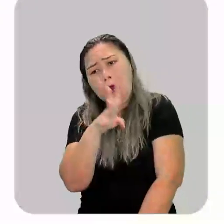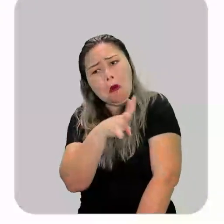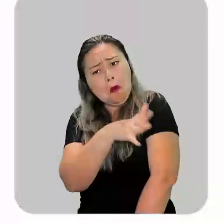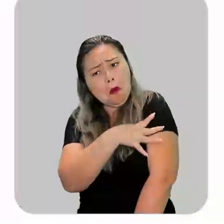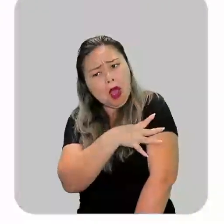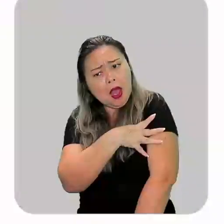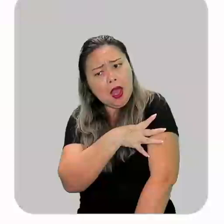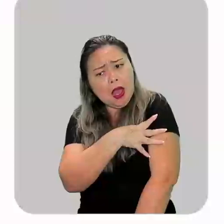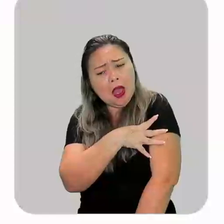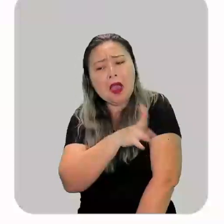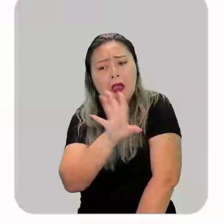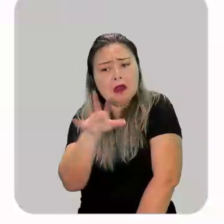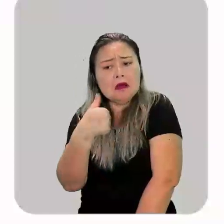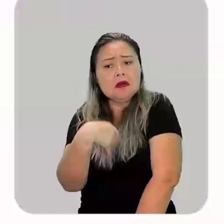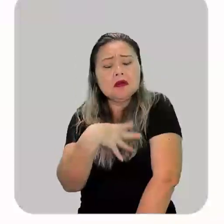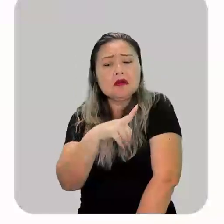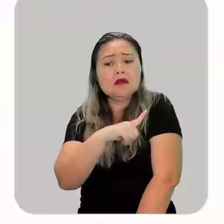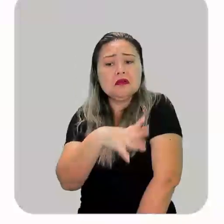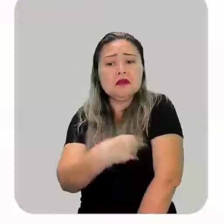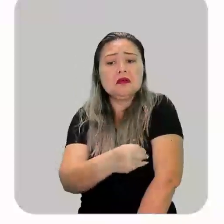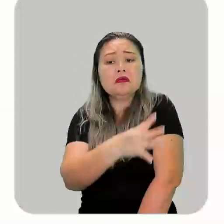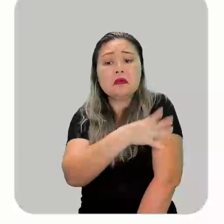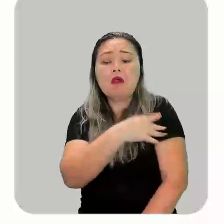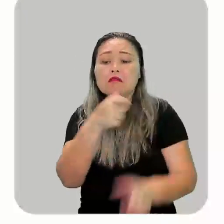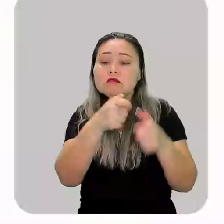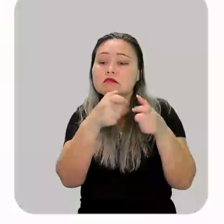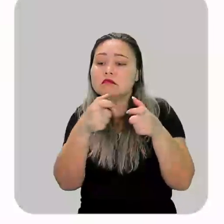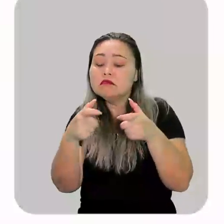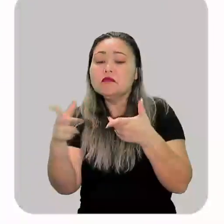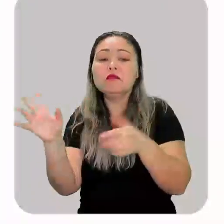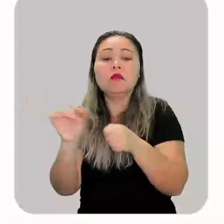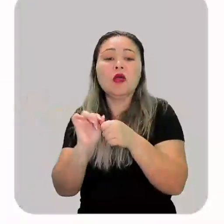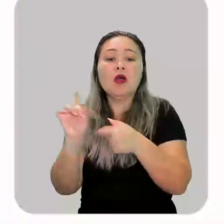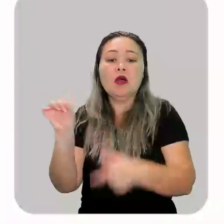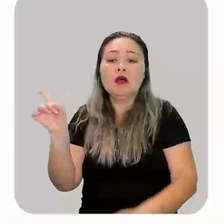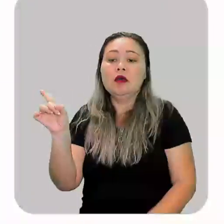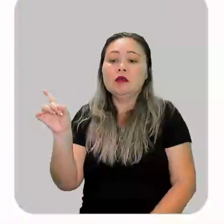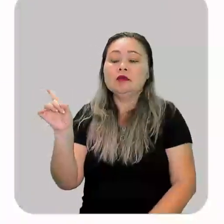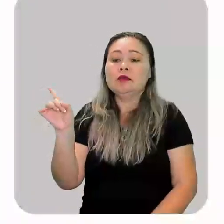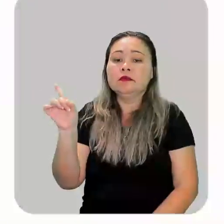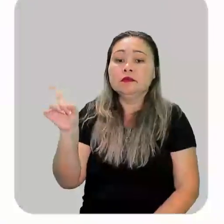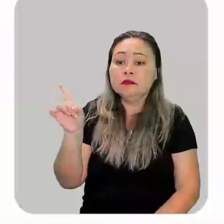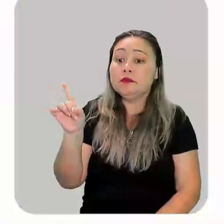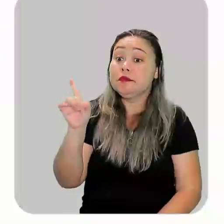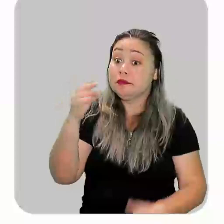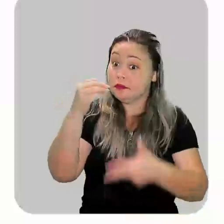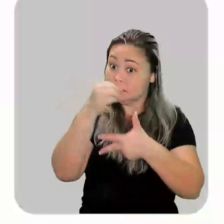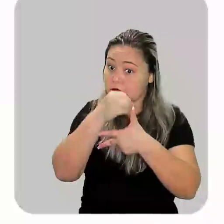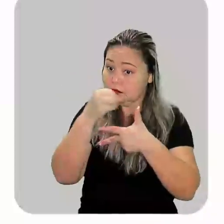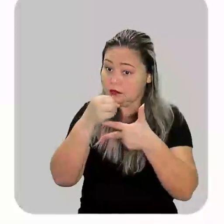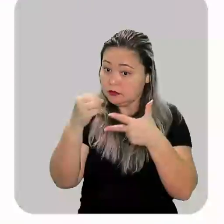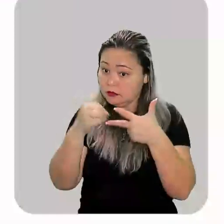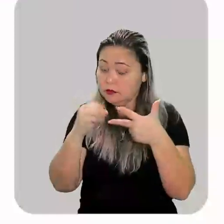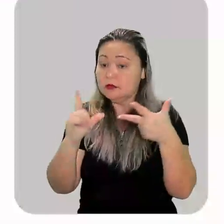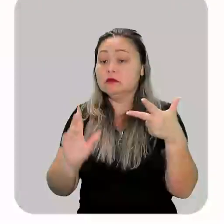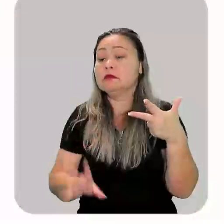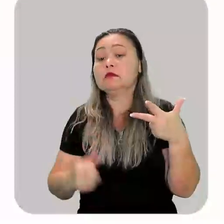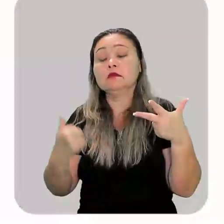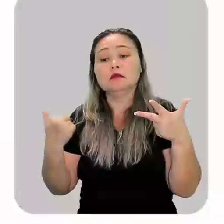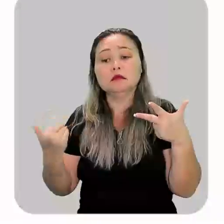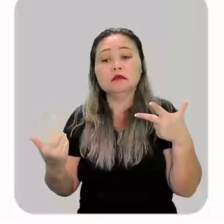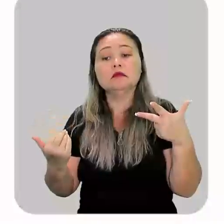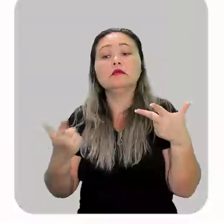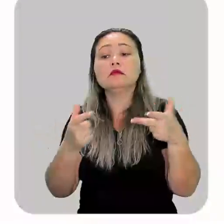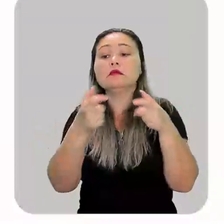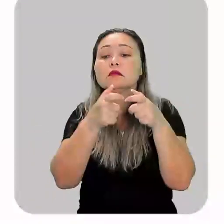já ia dizer, minha filha do quarto ano está estudando valor posicional. Pronto, olha aí, ó. Assunto, questão do Enem, tá?